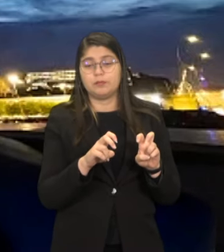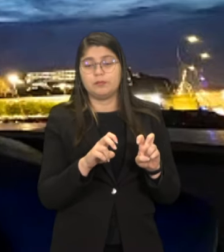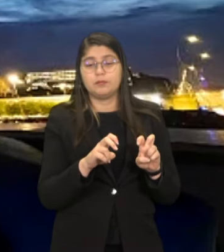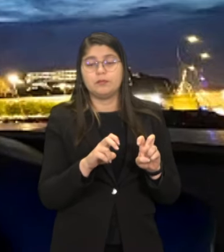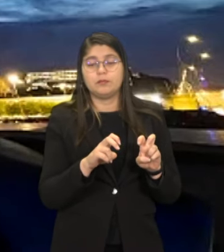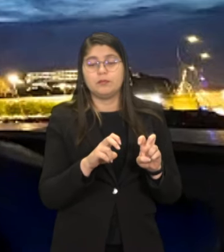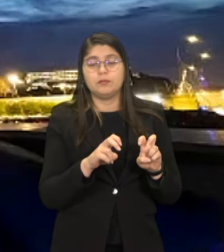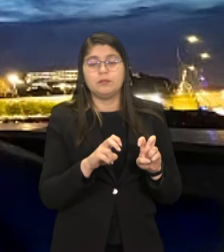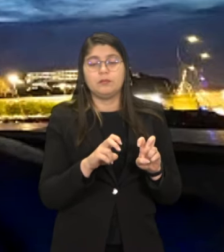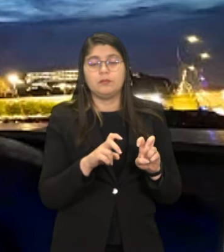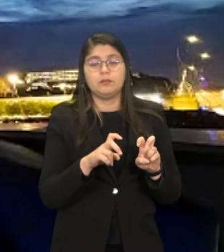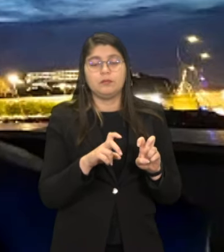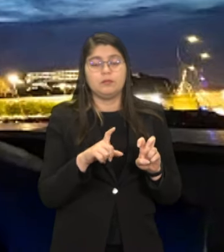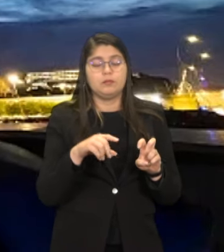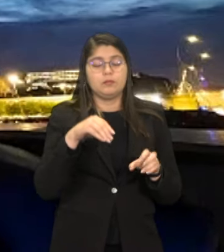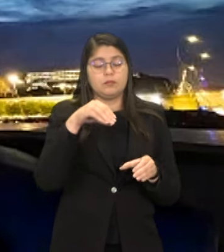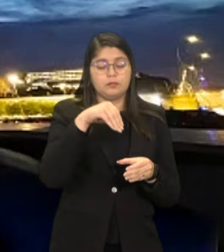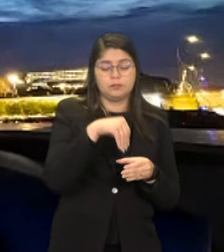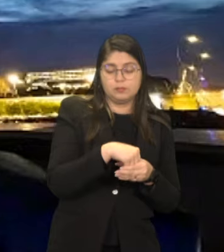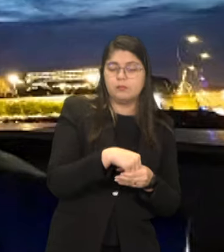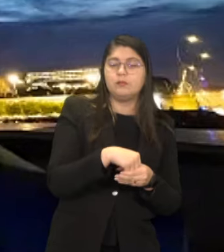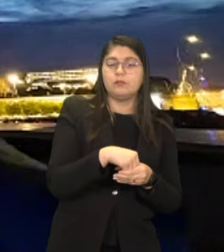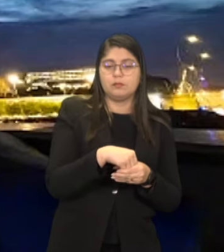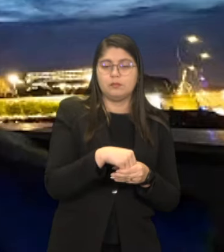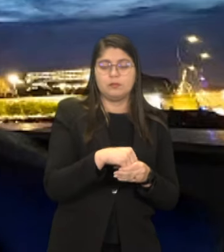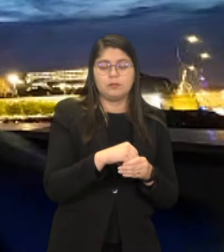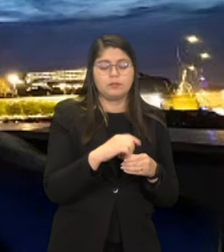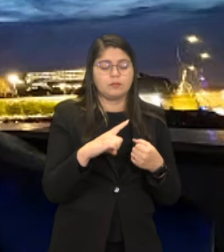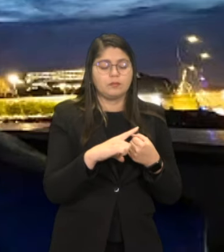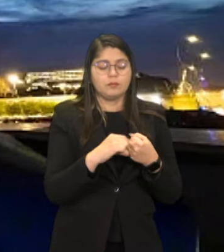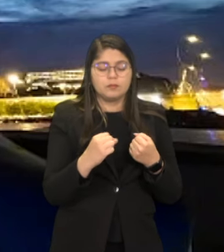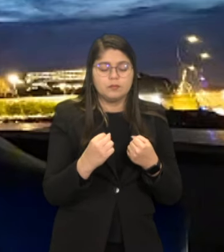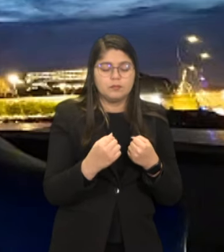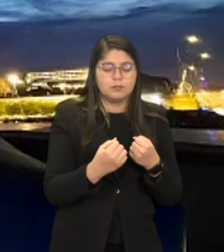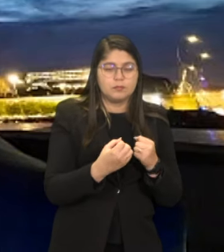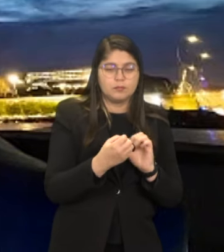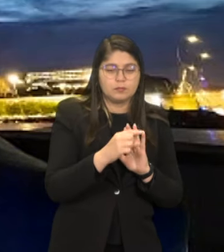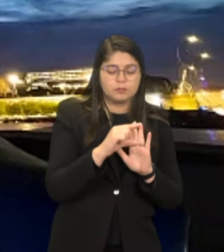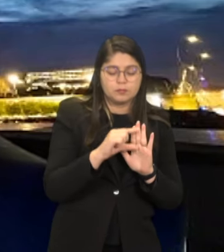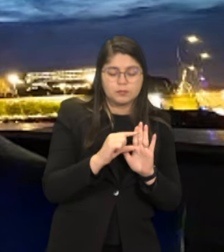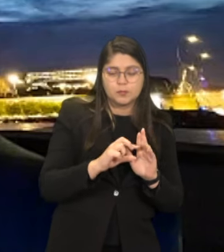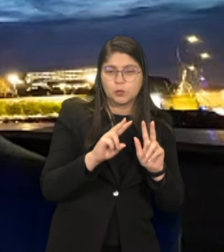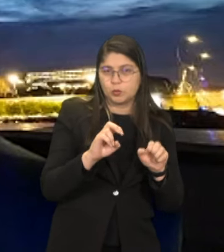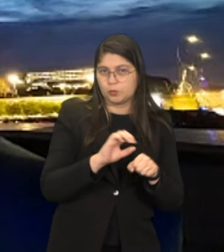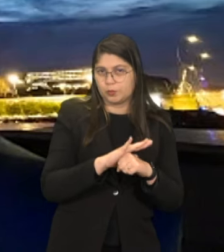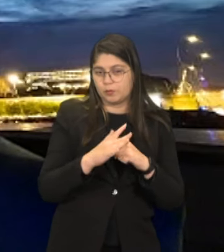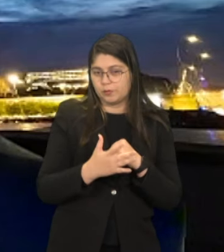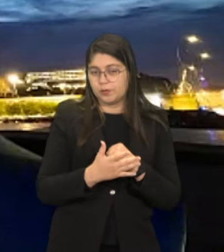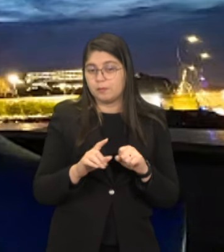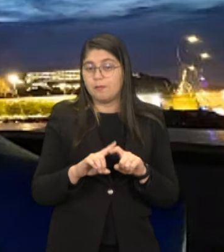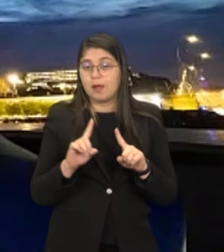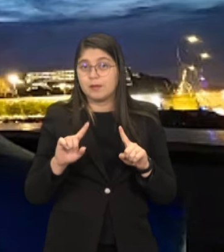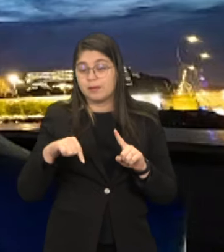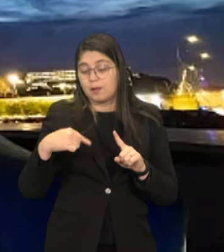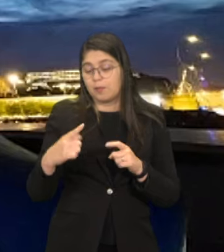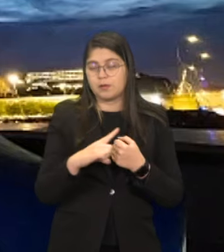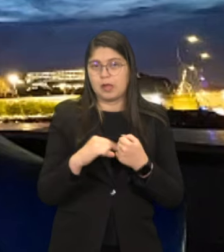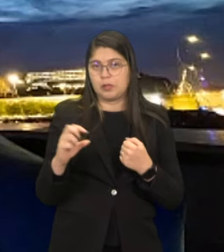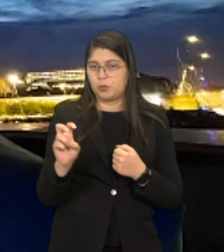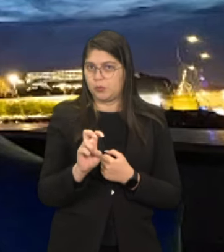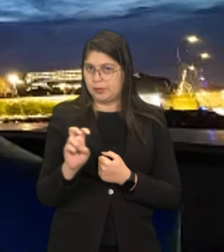em seu enunciado e nos primeiros artigos dela, da questão da Covid, mas depois no artigo